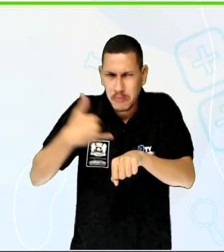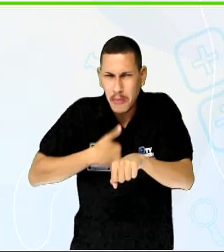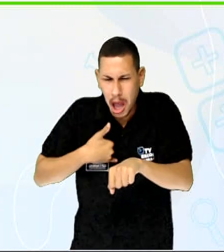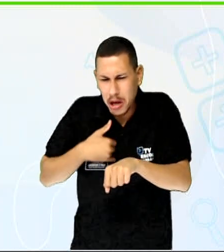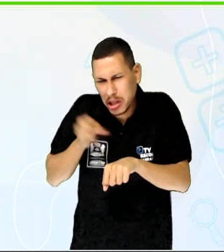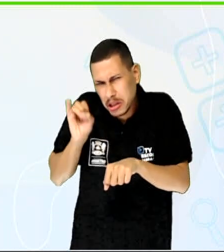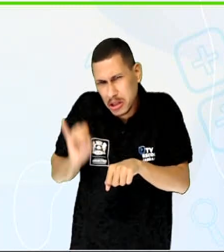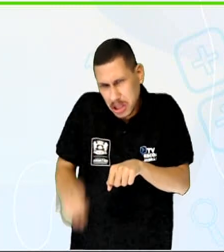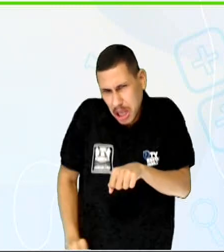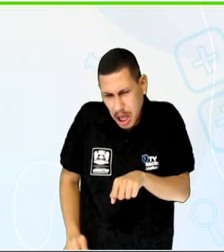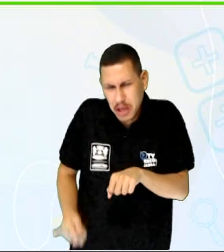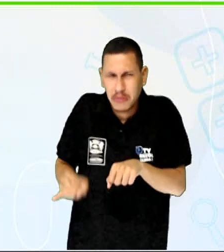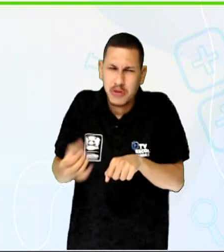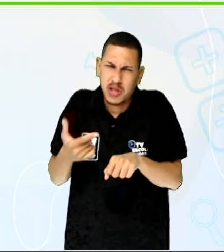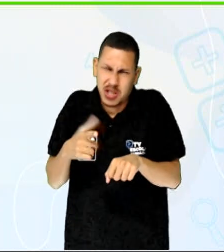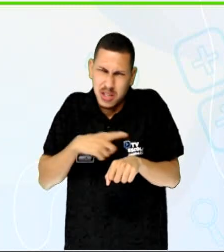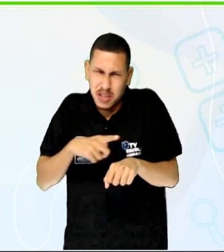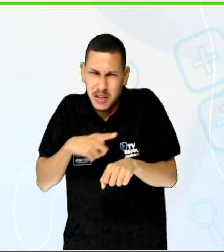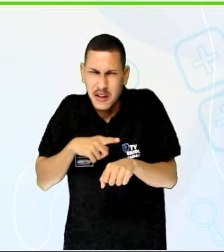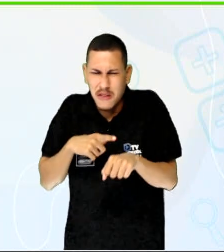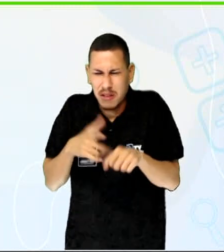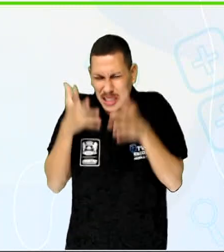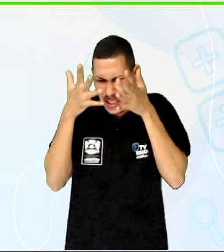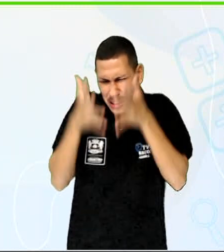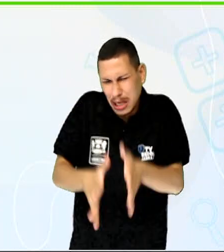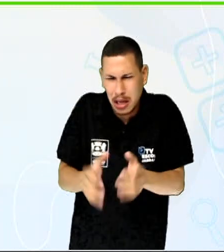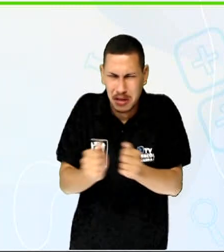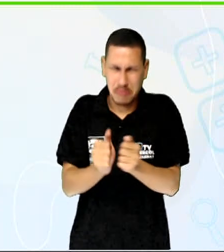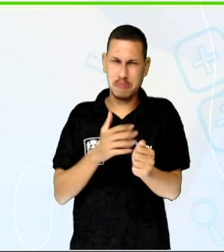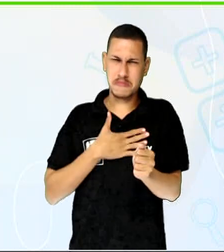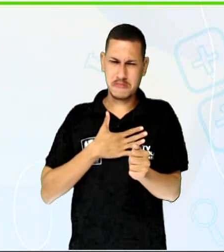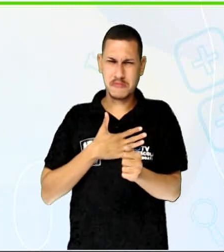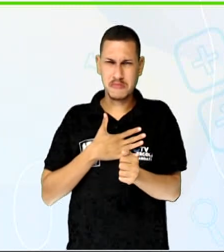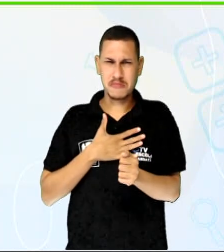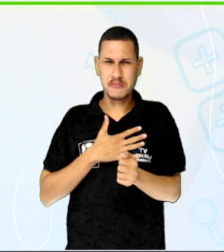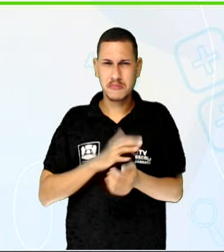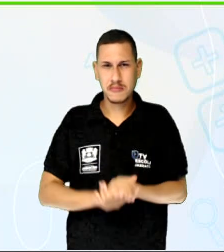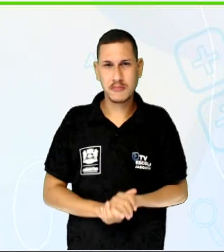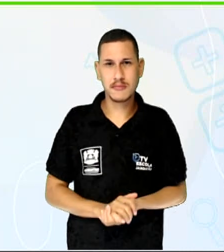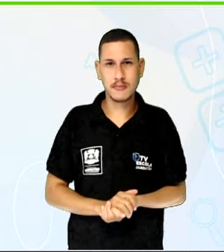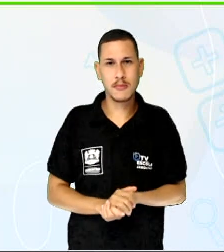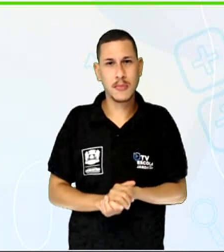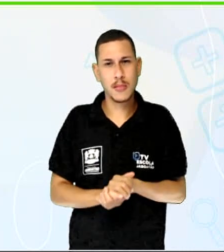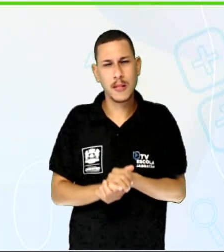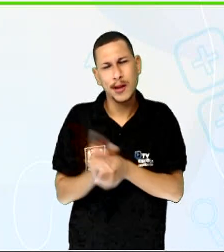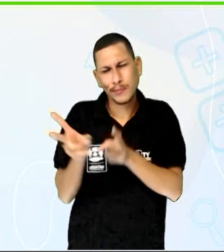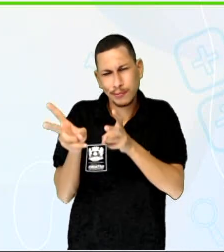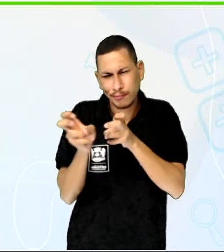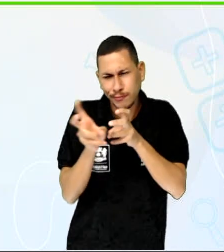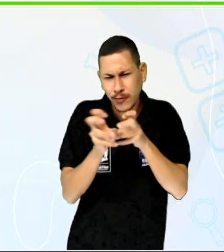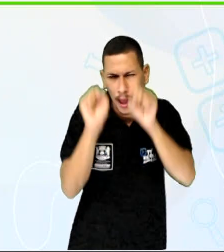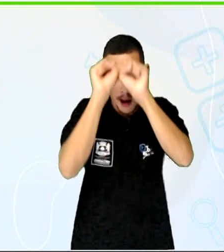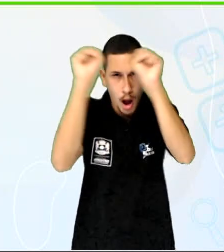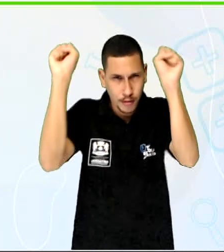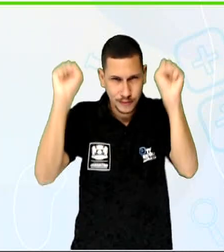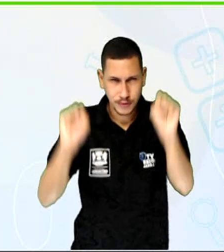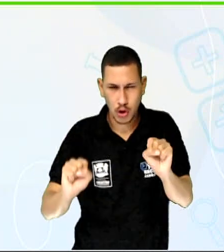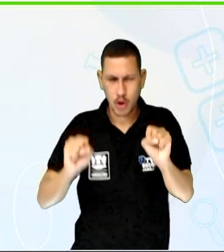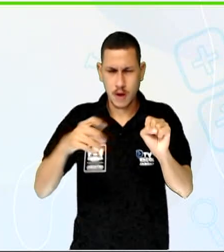se ele estivesse chateado comigo. Então, percebam aí a estrutura da